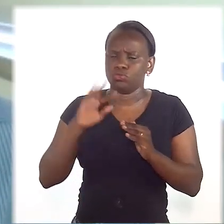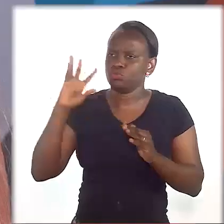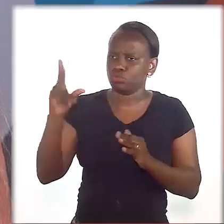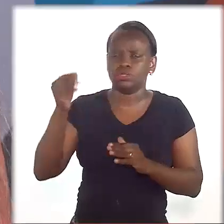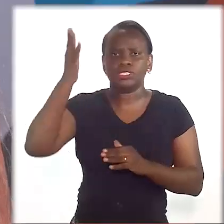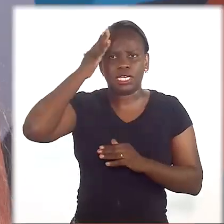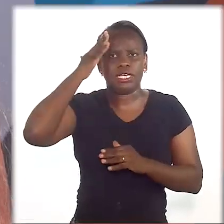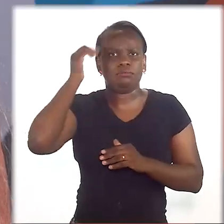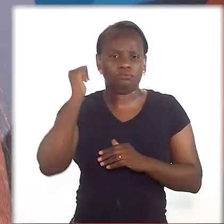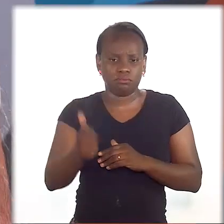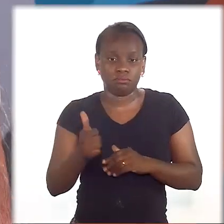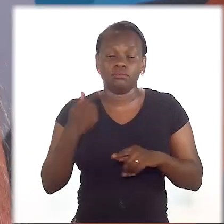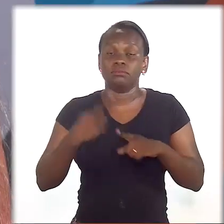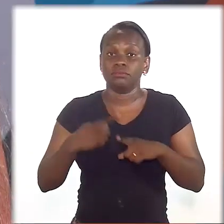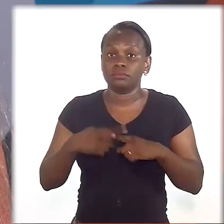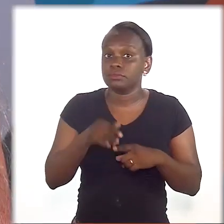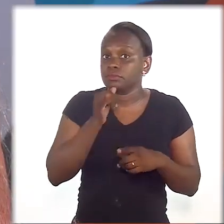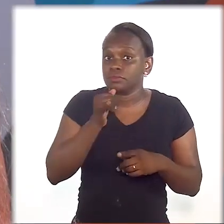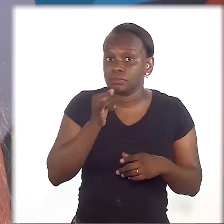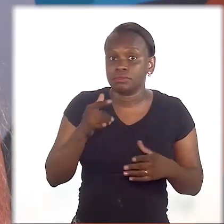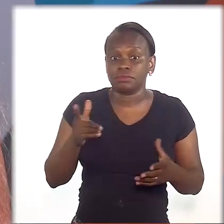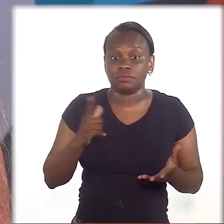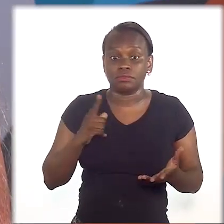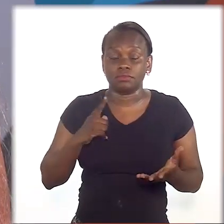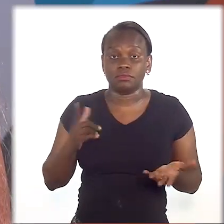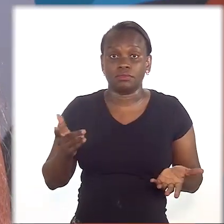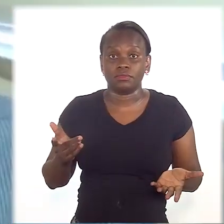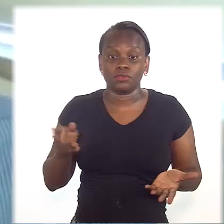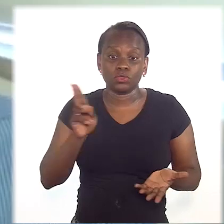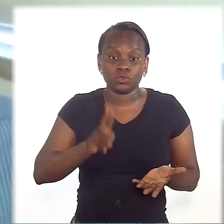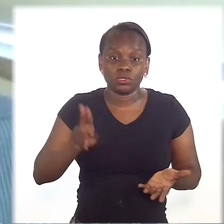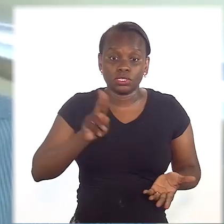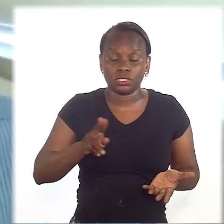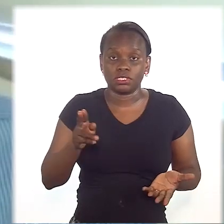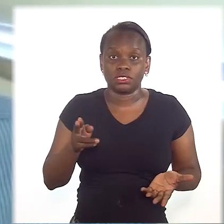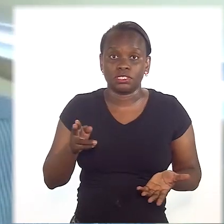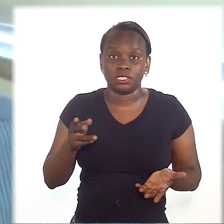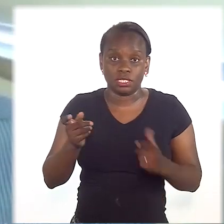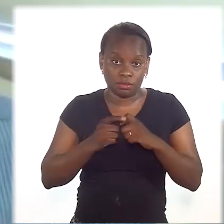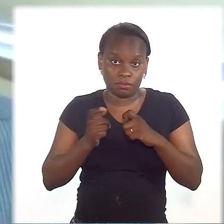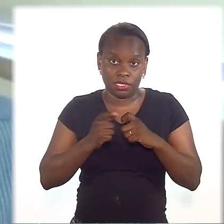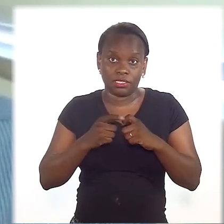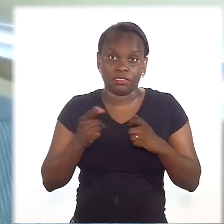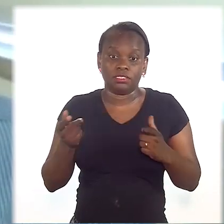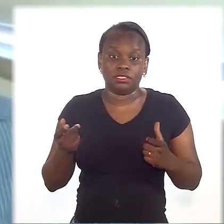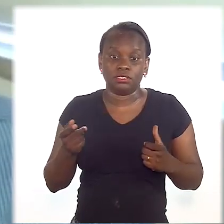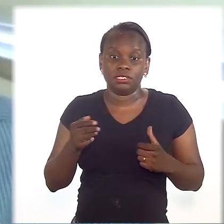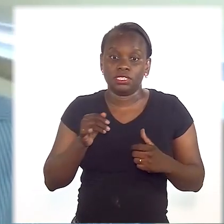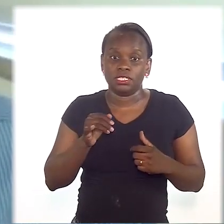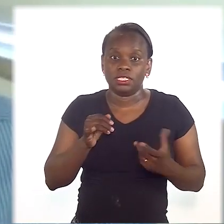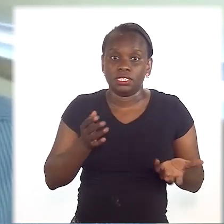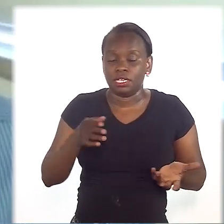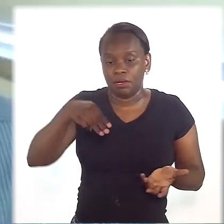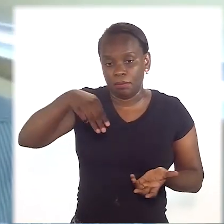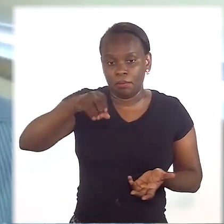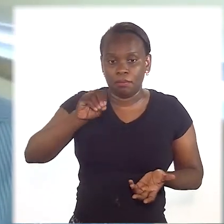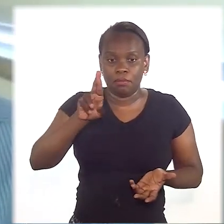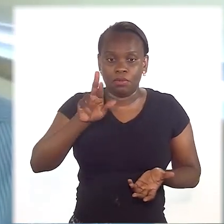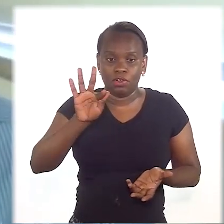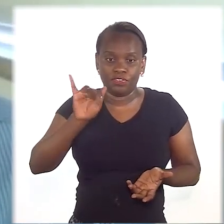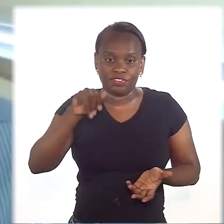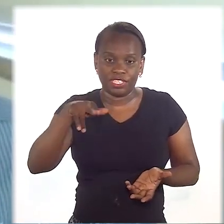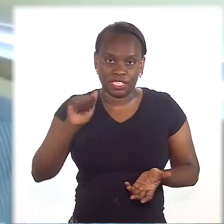todo mundo aprova. Haja vista, por exemplo, que a utilização na medicina, por exemplo, da